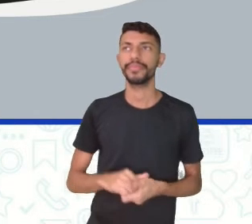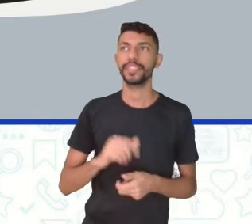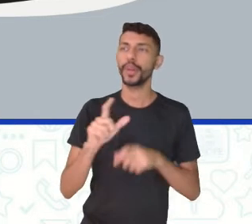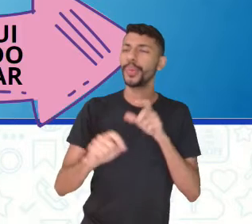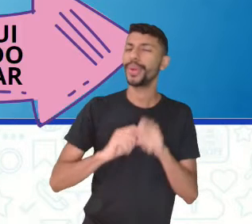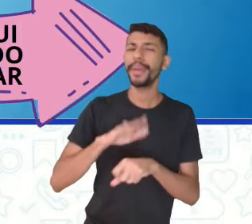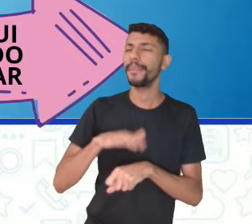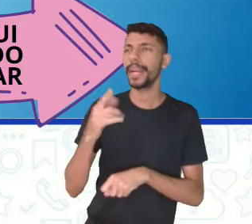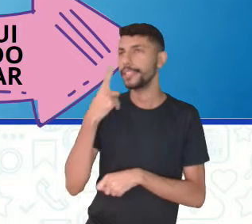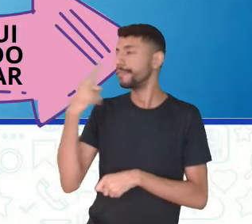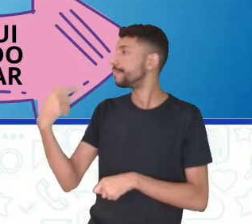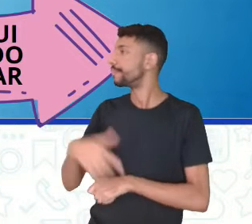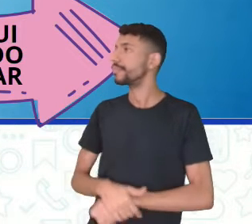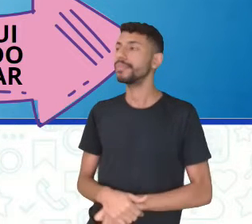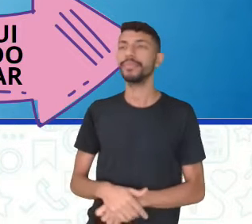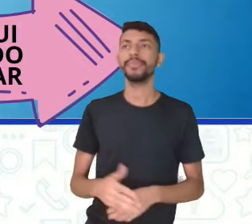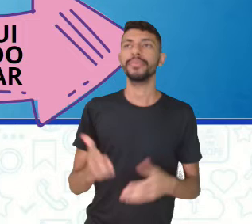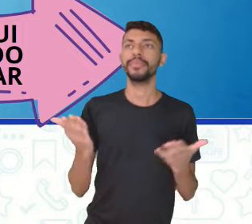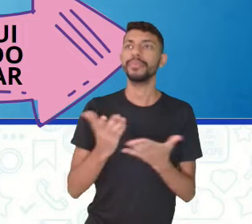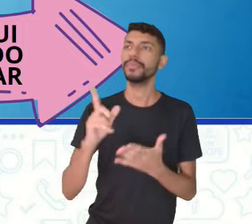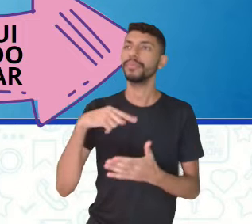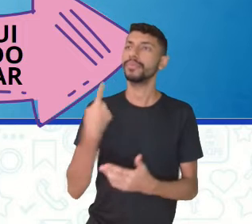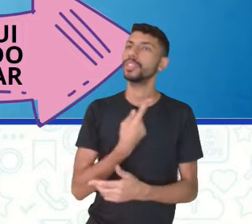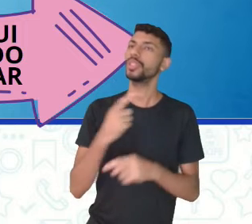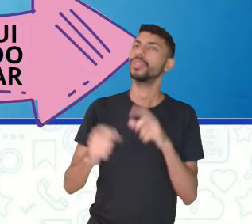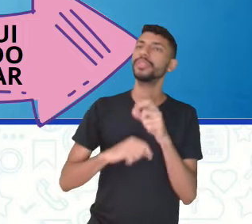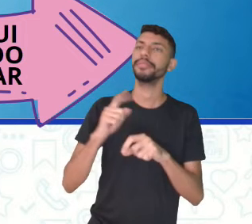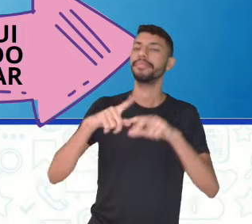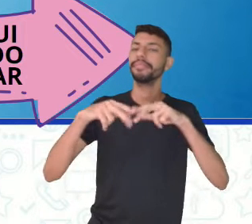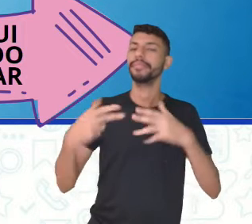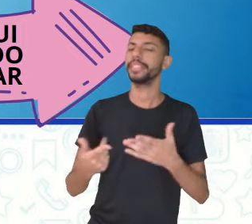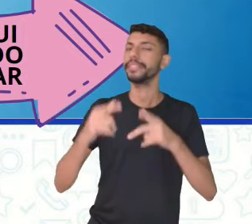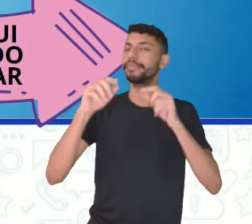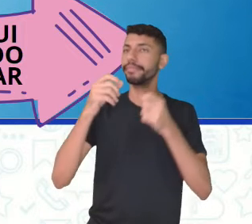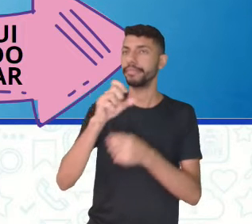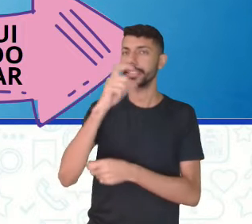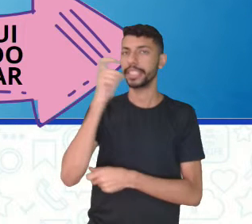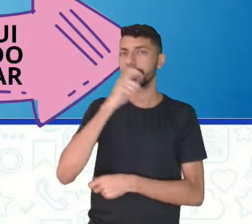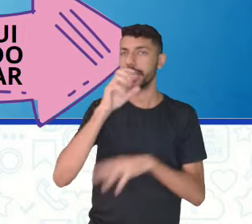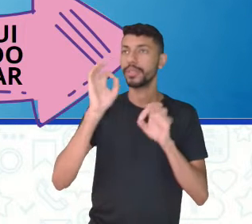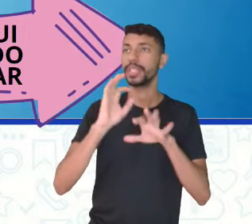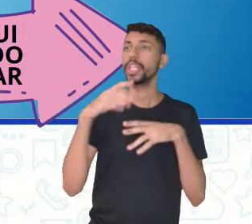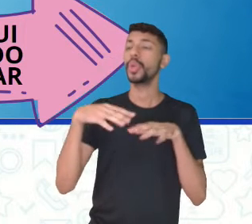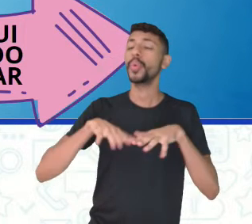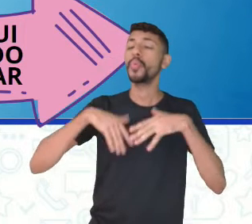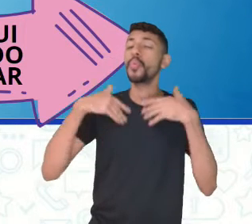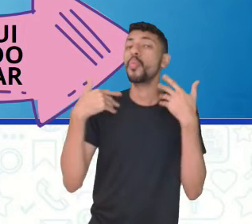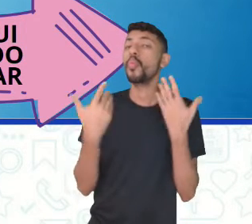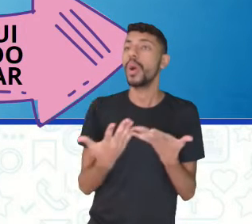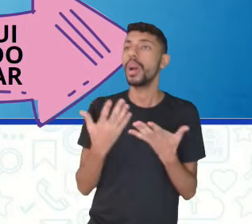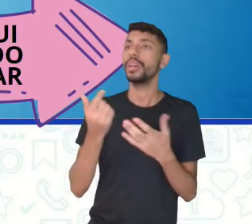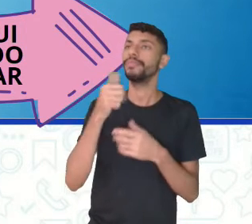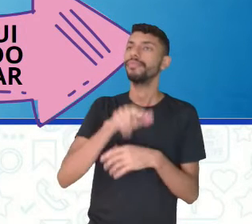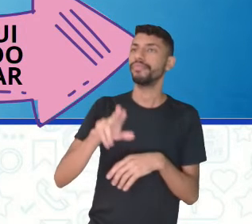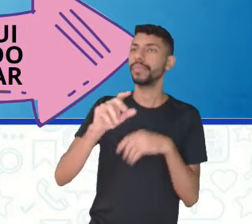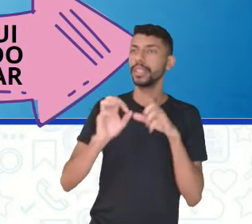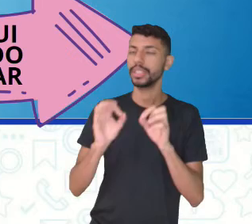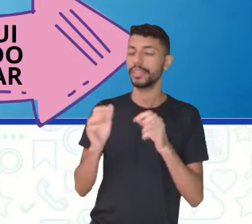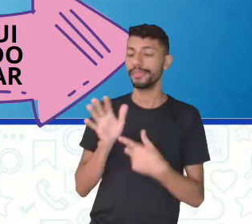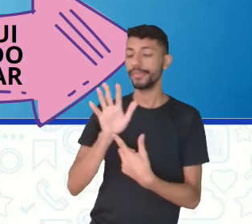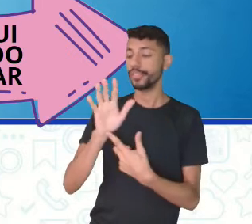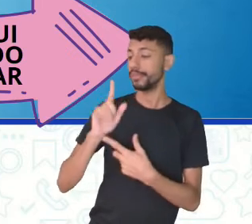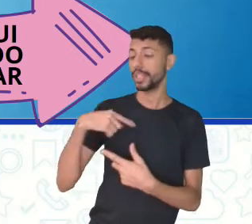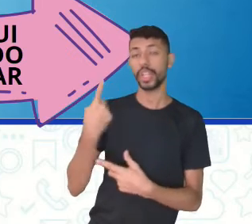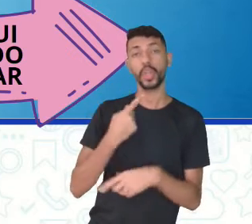temos mais? Nós vamos agora para esses materiais sintéticos. Quando eles foram colocados, foi apresentado para a